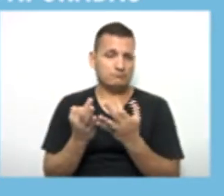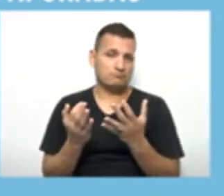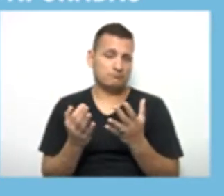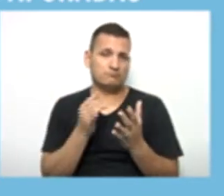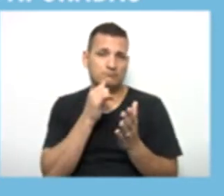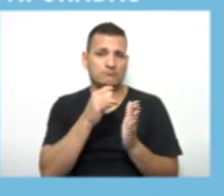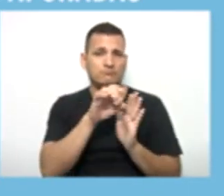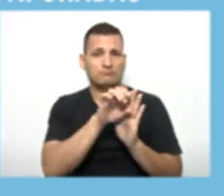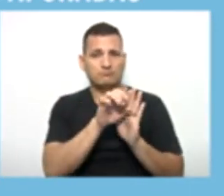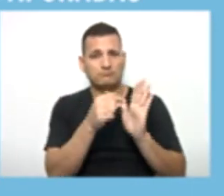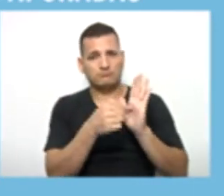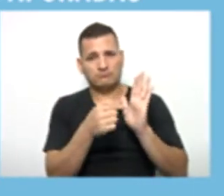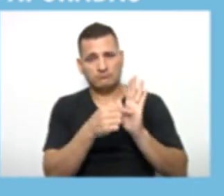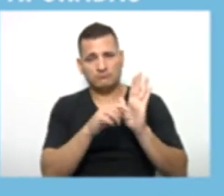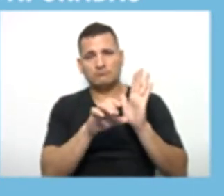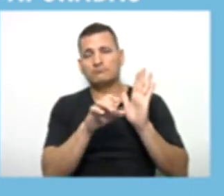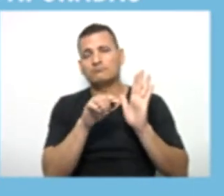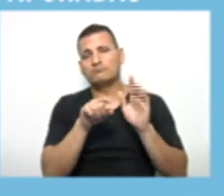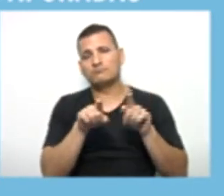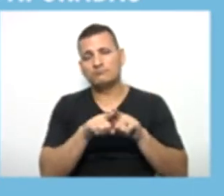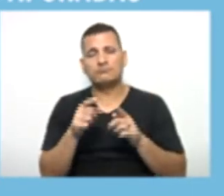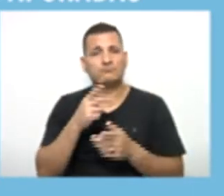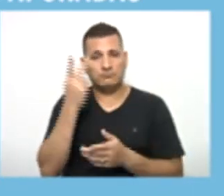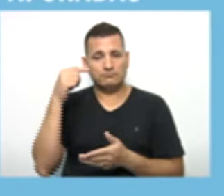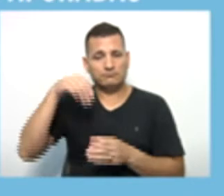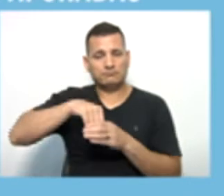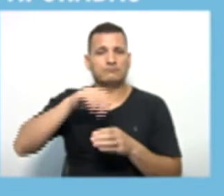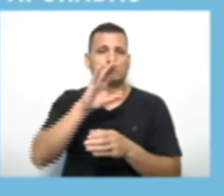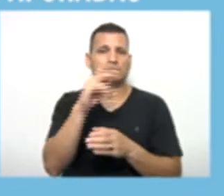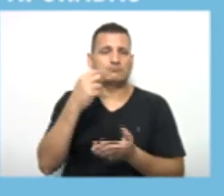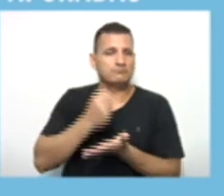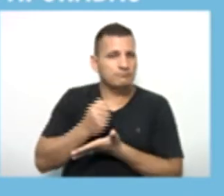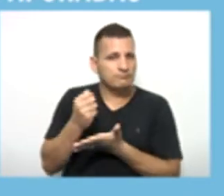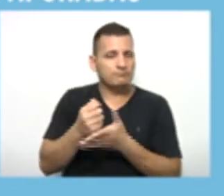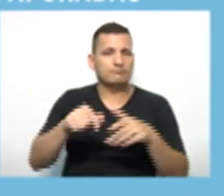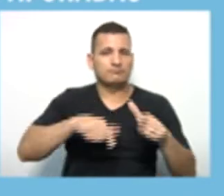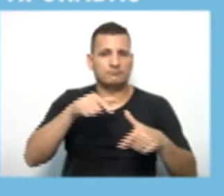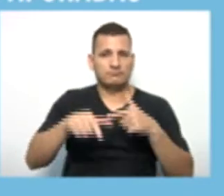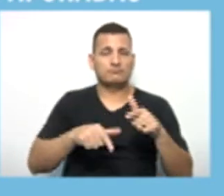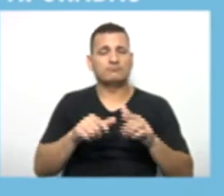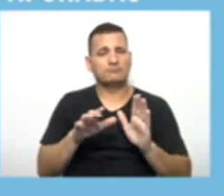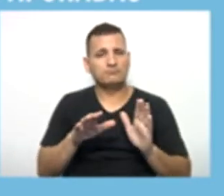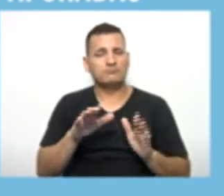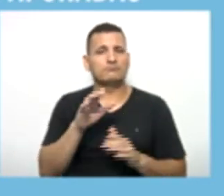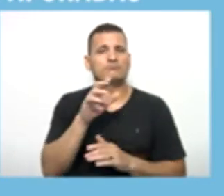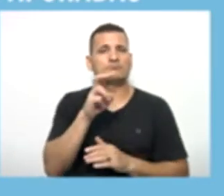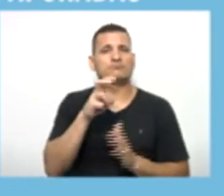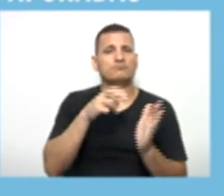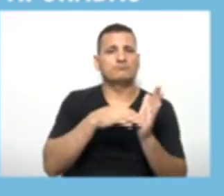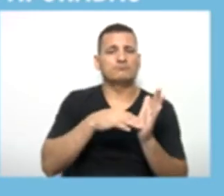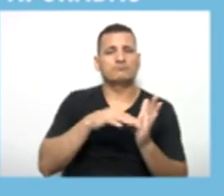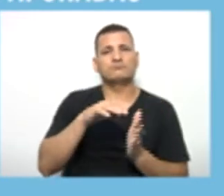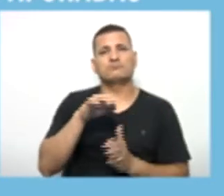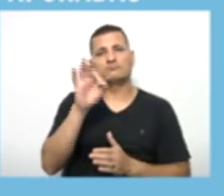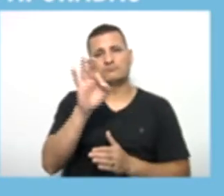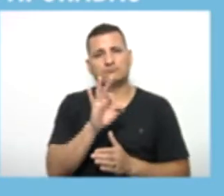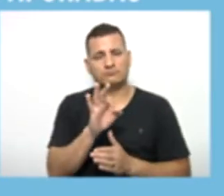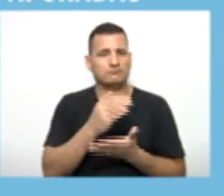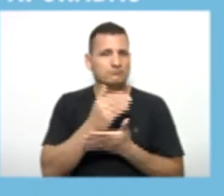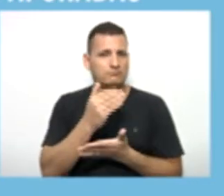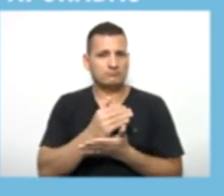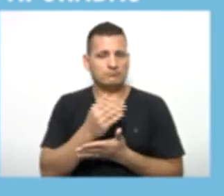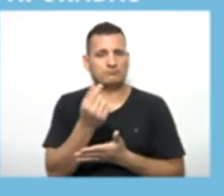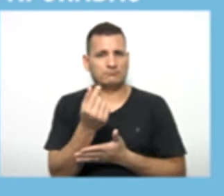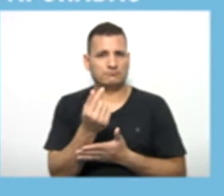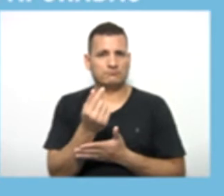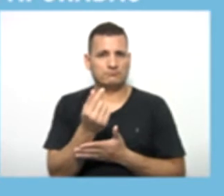previsto nos estatutos, aos empregados da cooperativa, constituído de pelo menos 5% das sobras líquidas